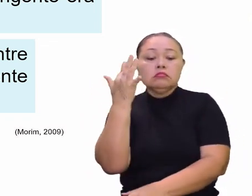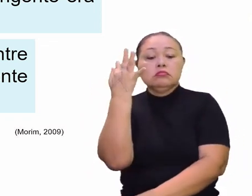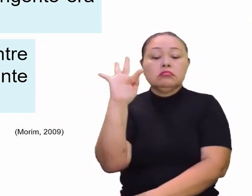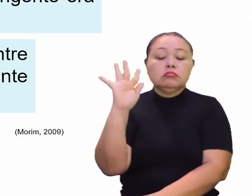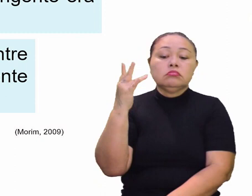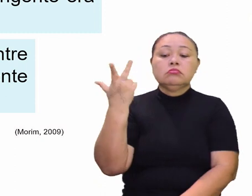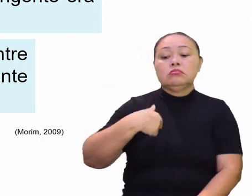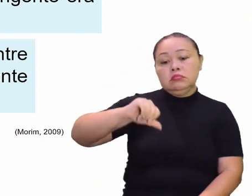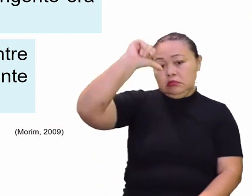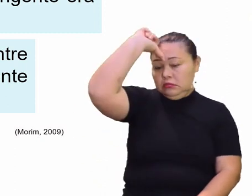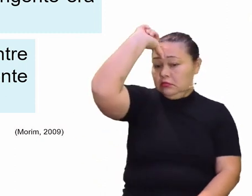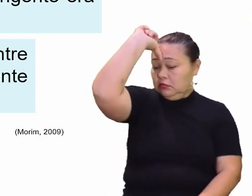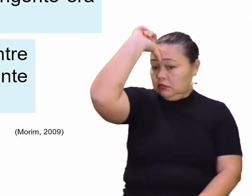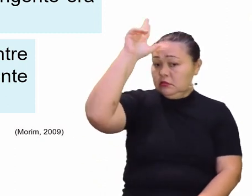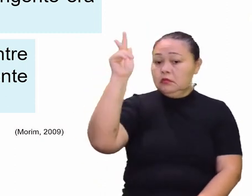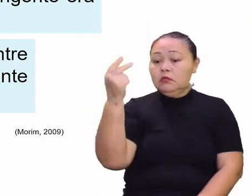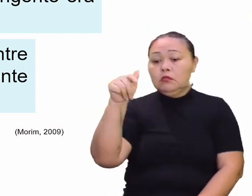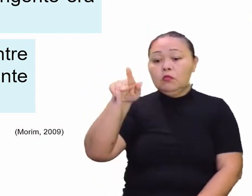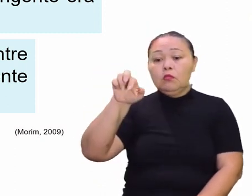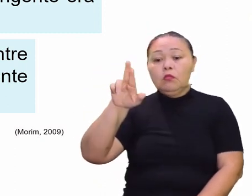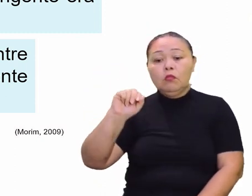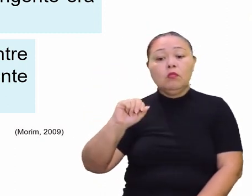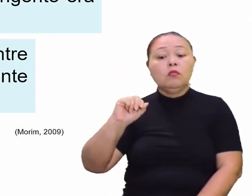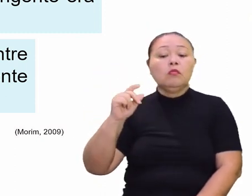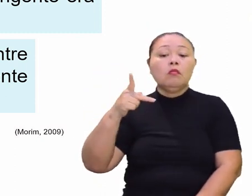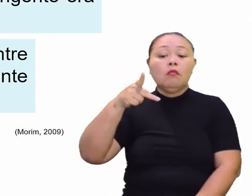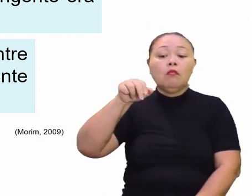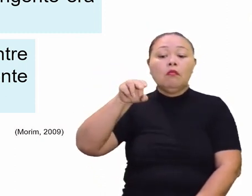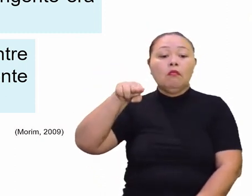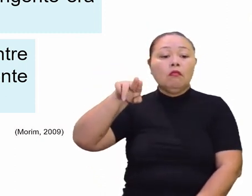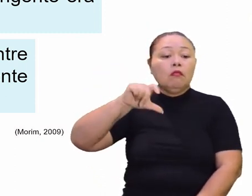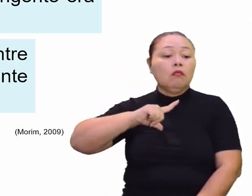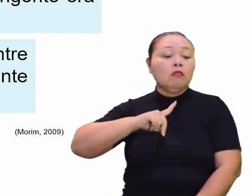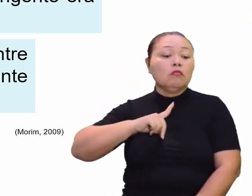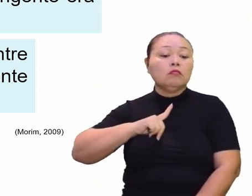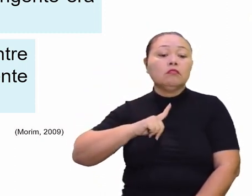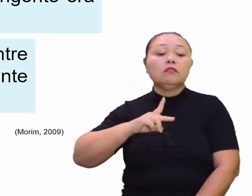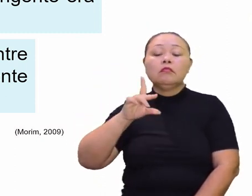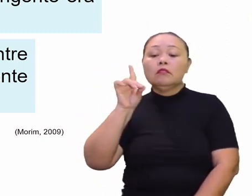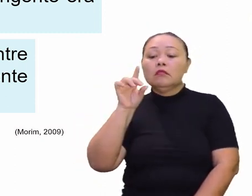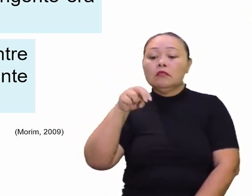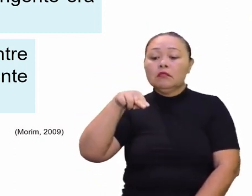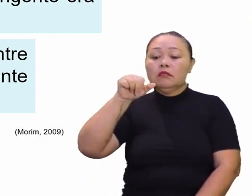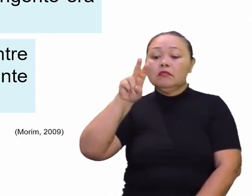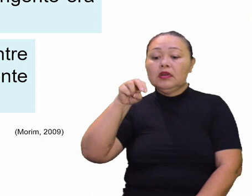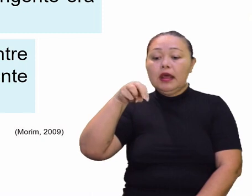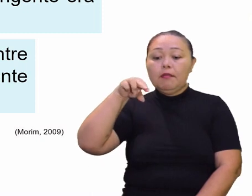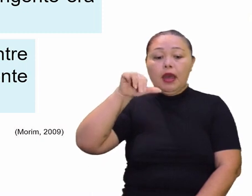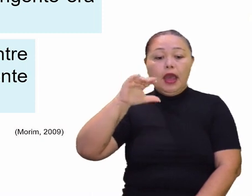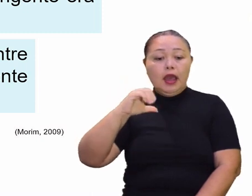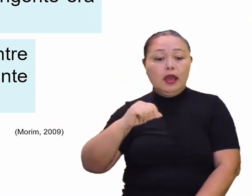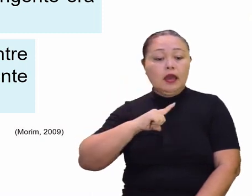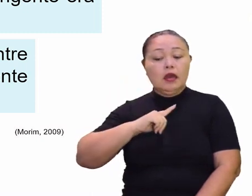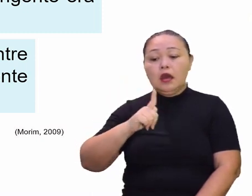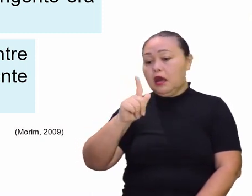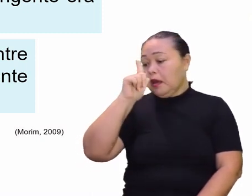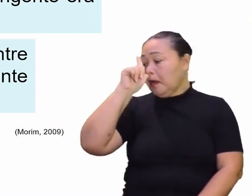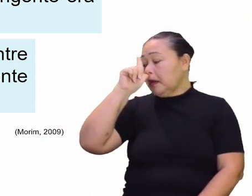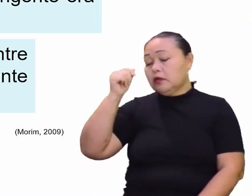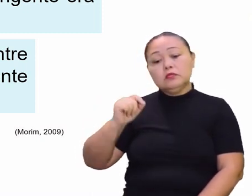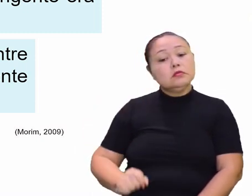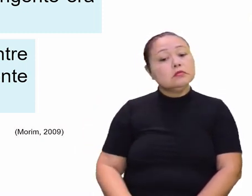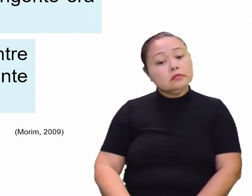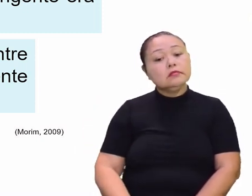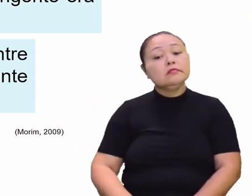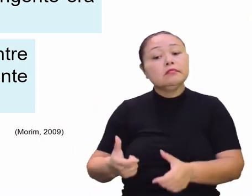italianos, franceses, indianos, húngaros, poloneses, dinamarqueses e até